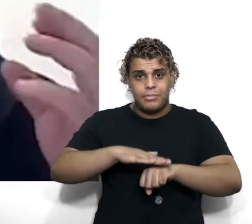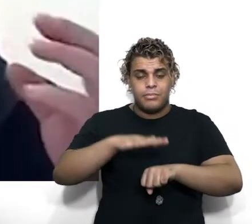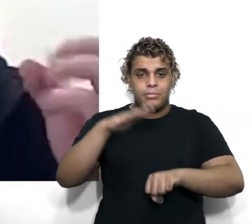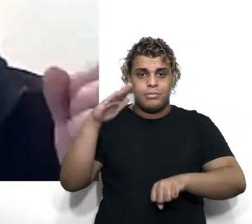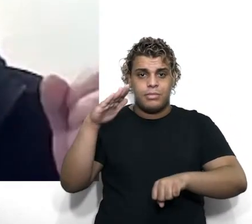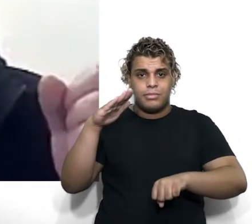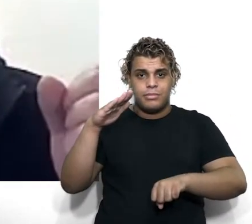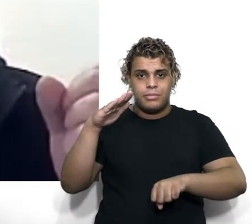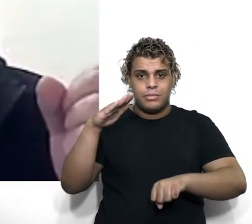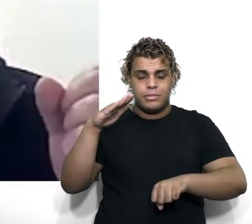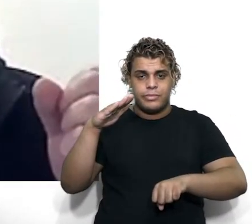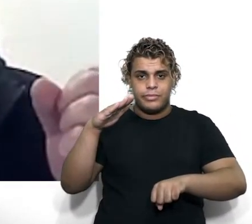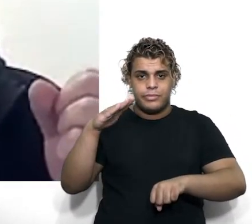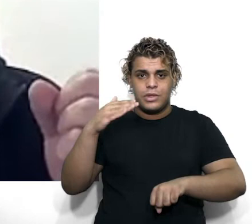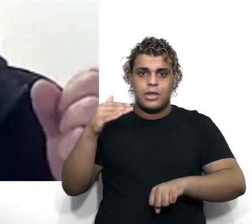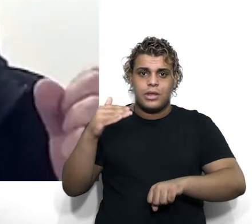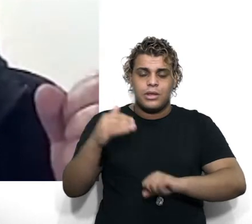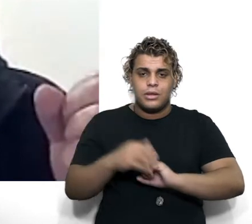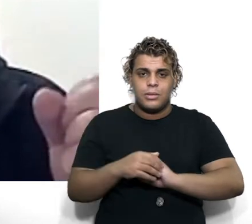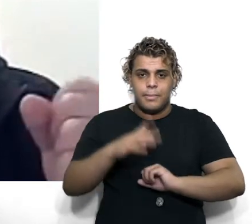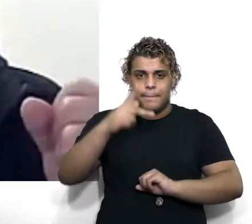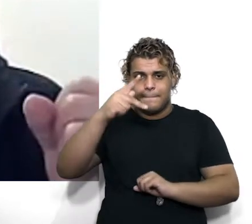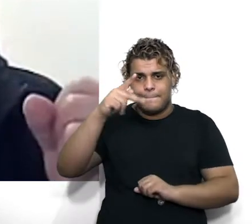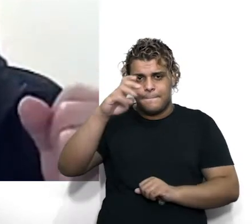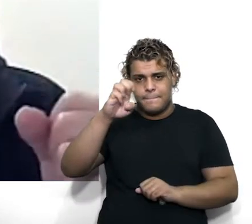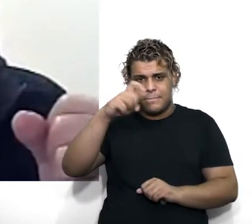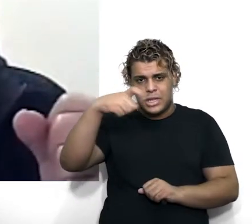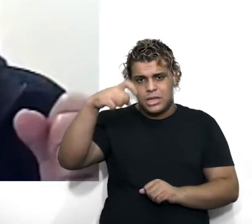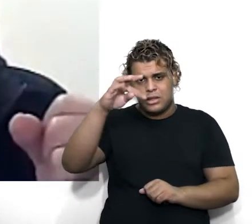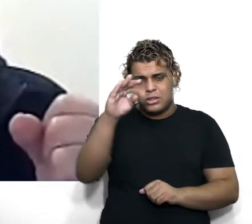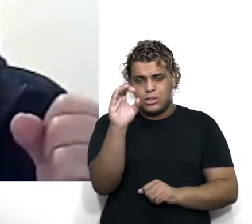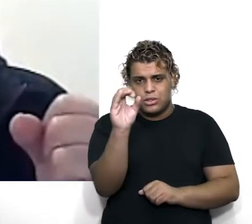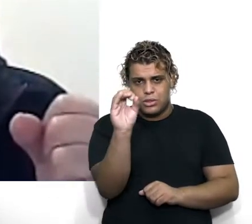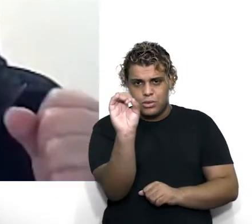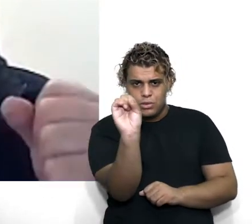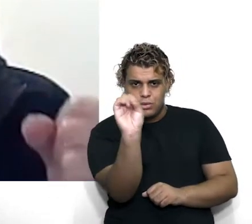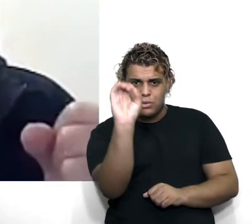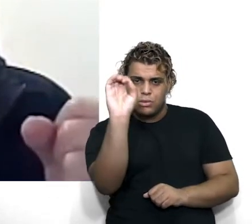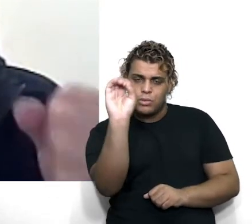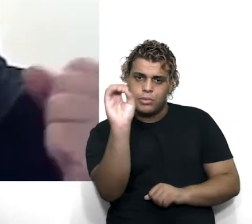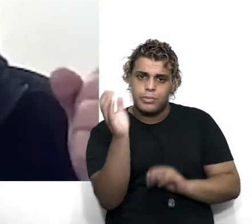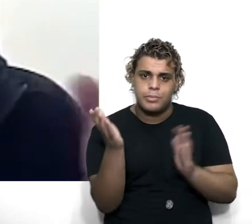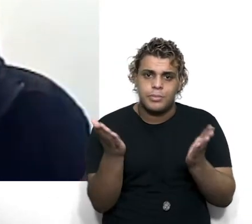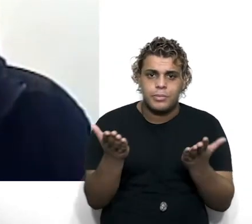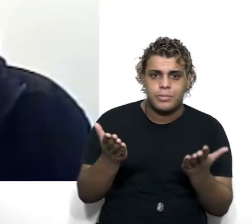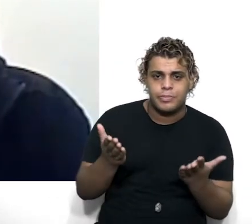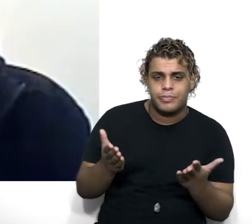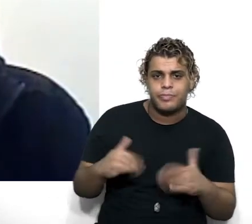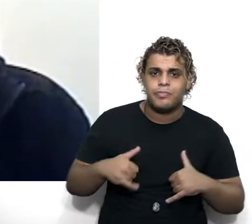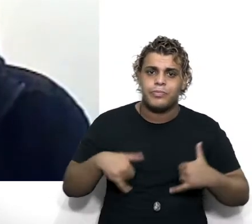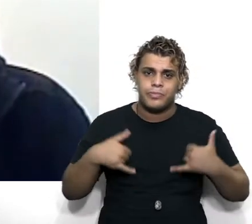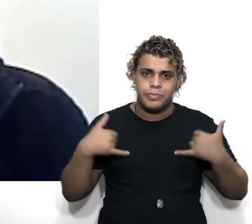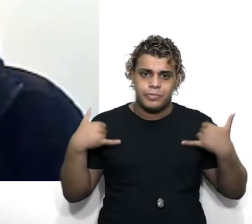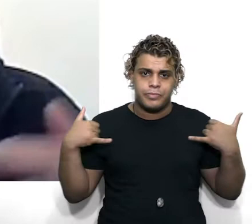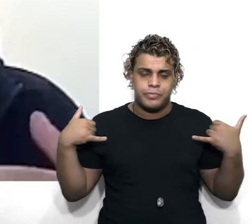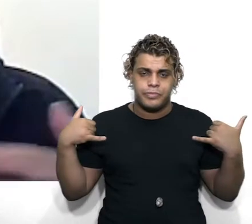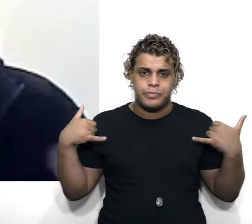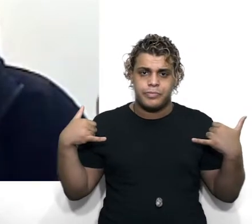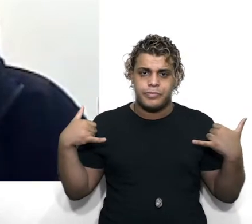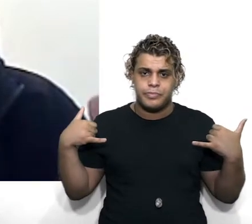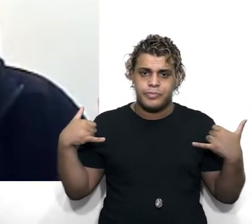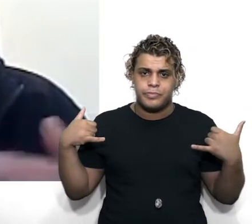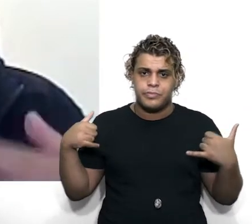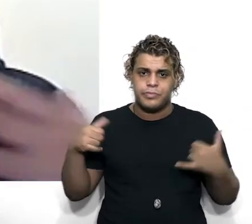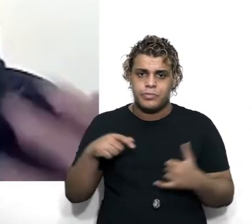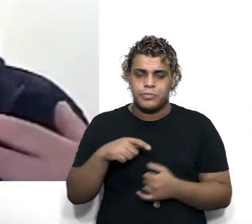pastoso, no mau sentido, não é? Ou seja, eu nem tenho energia suficiente para fazer o que fiz, e acho que também